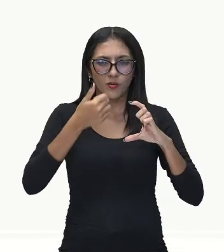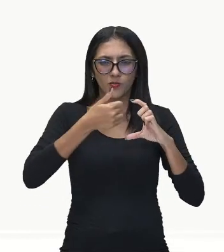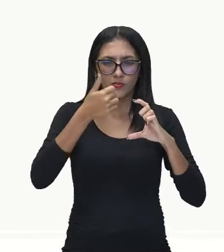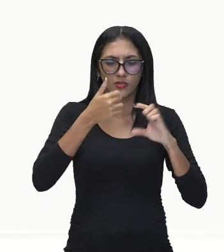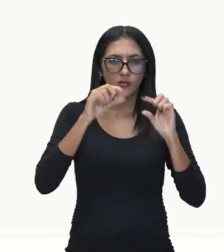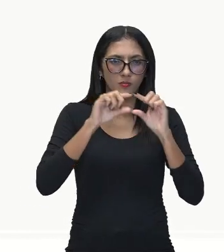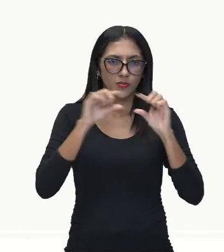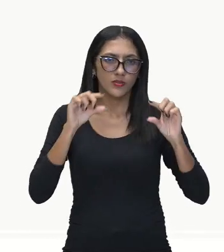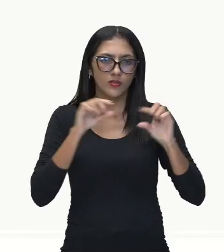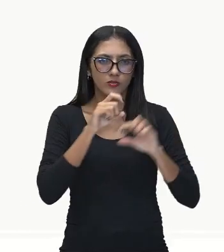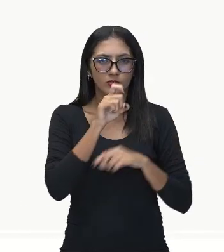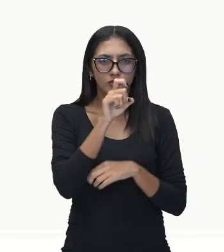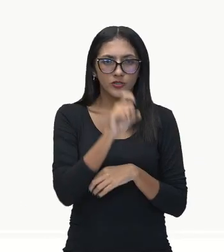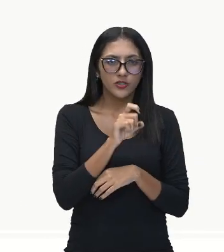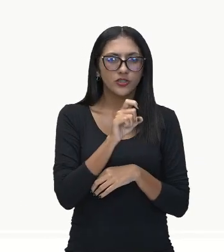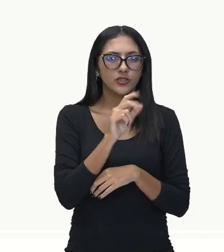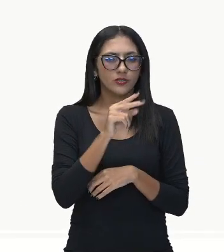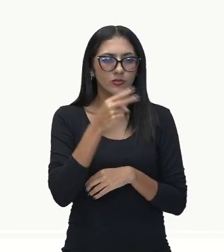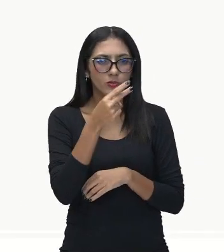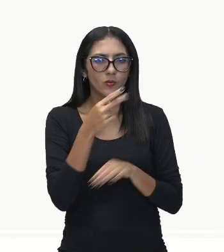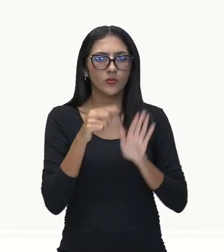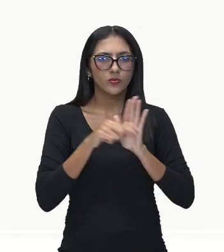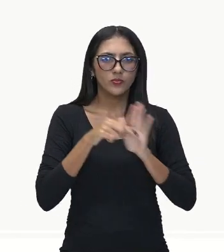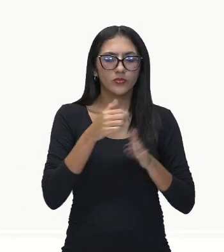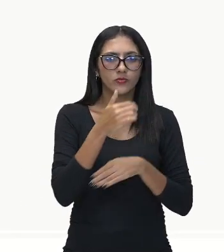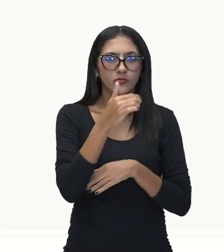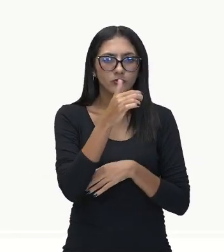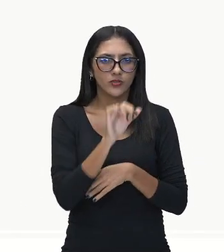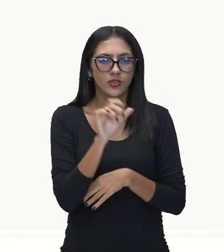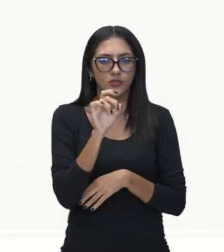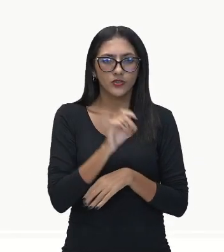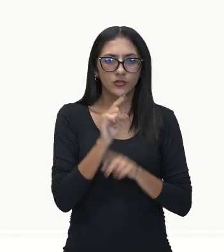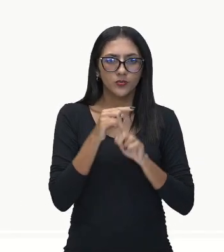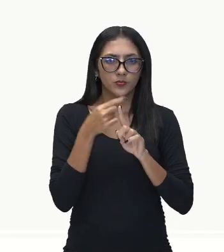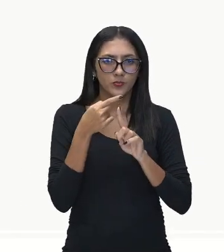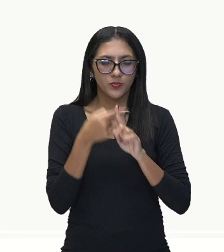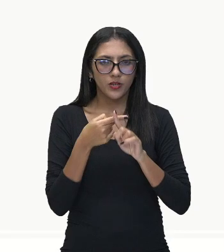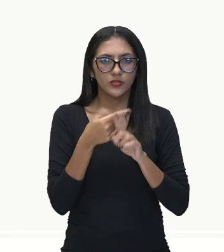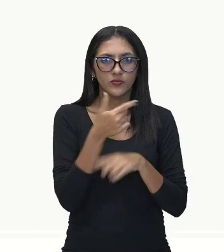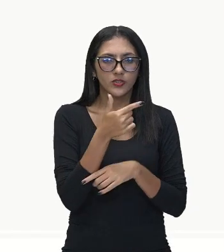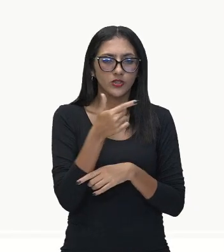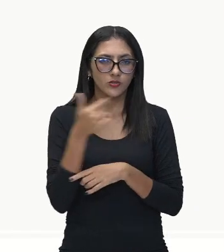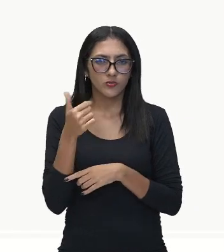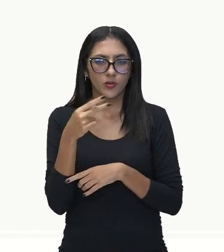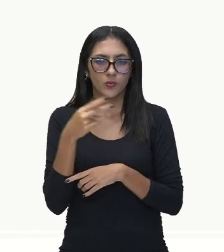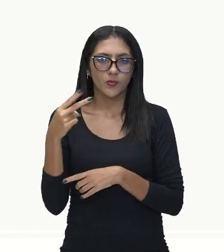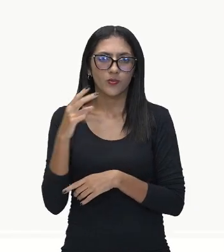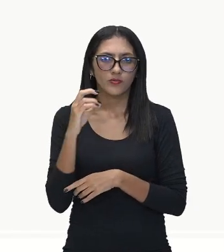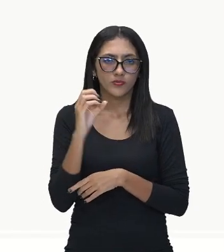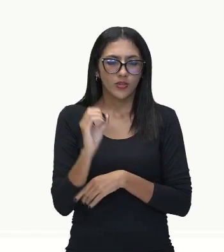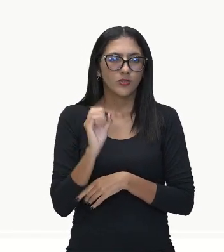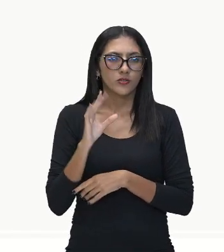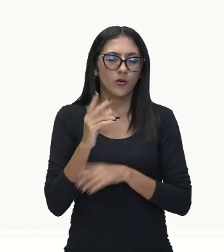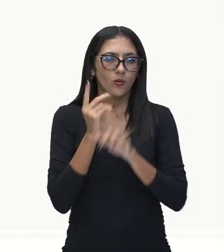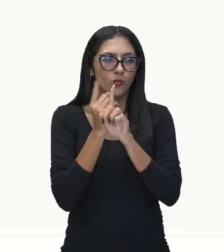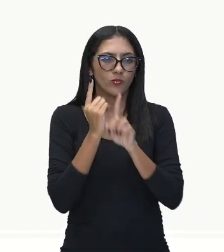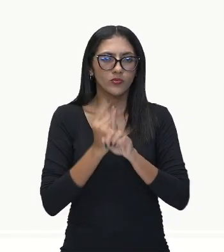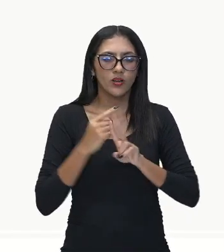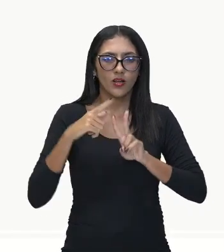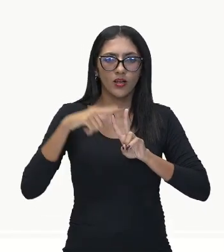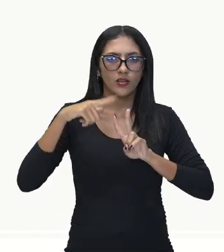equação a solução desta equação que é a solução da equação são as raízes né as raízes dessa